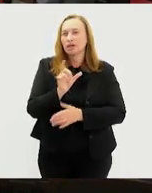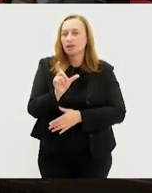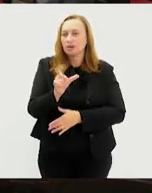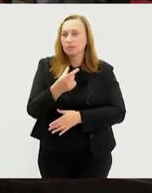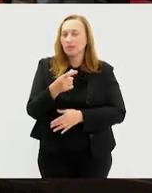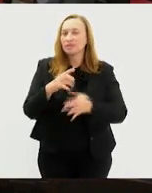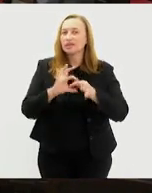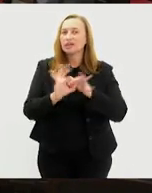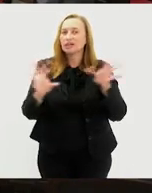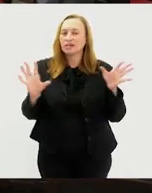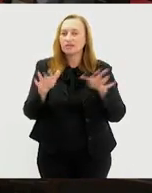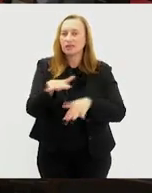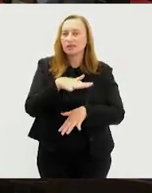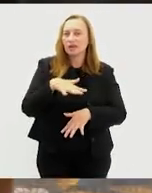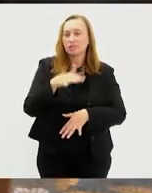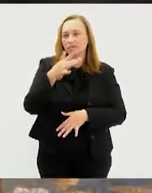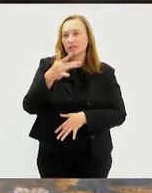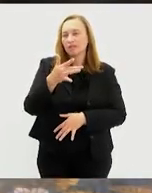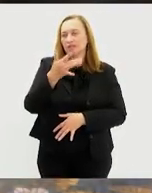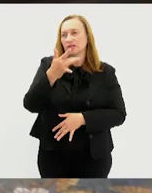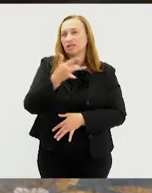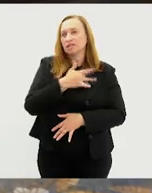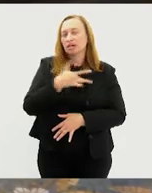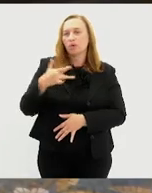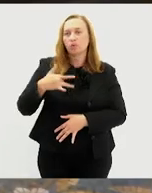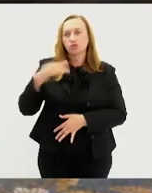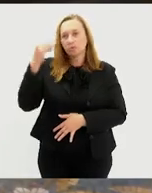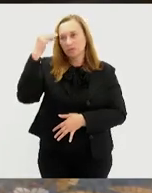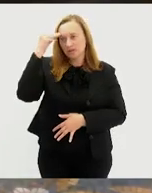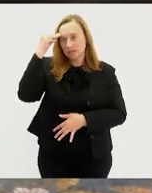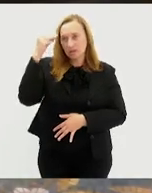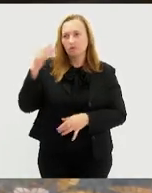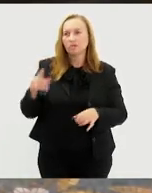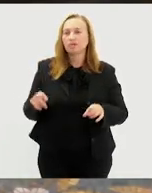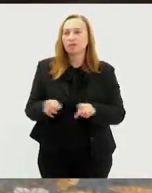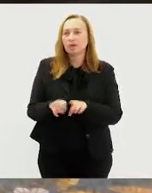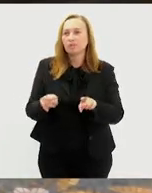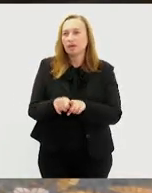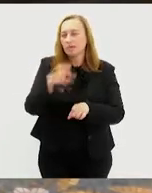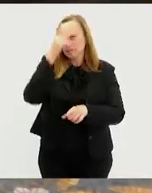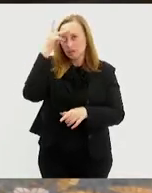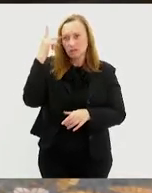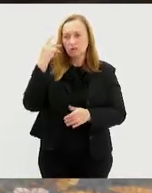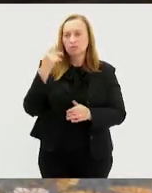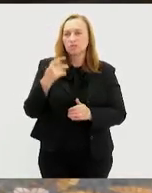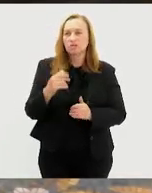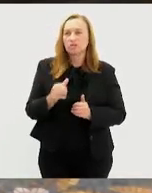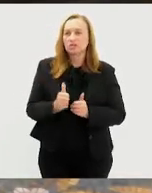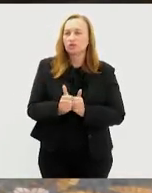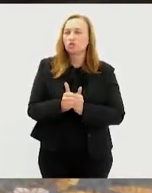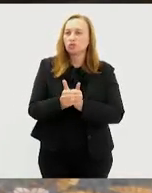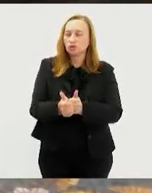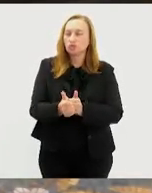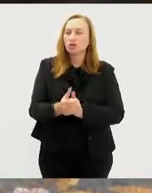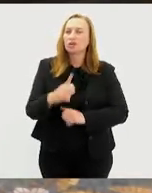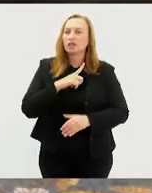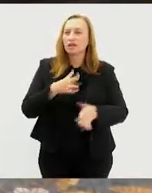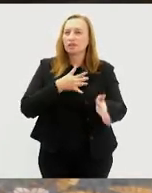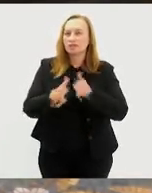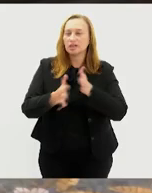usuários da Saúde Mental e até acompanhantes para terem acesso ao hospital dia centros